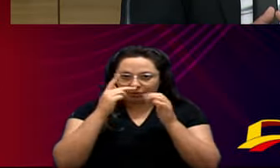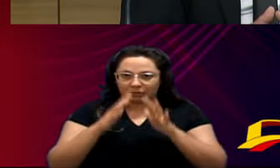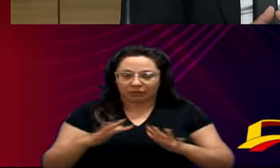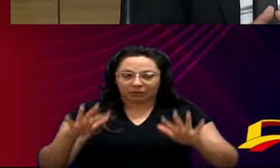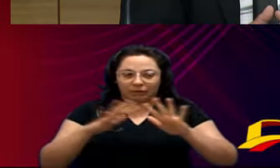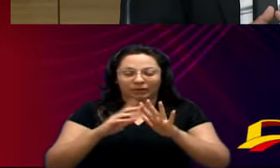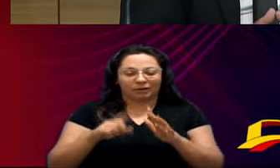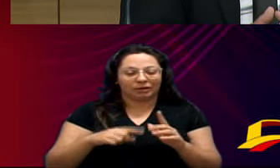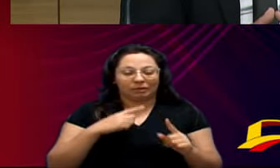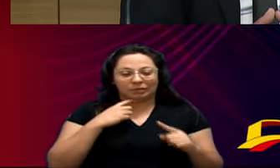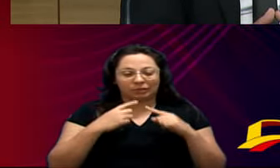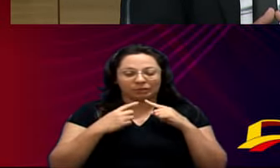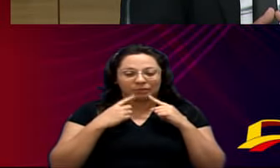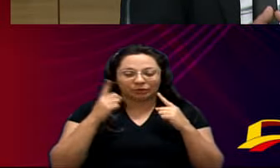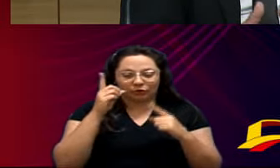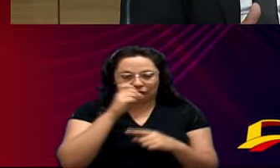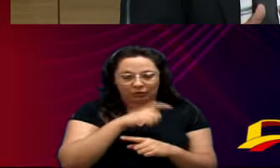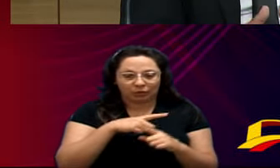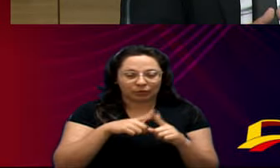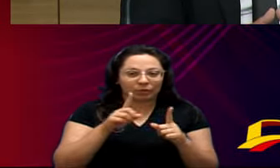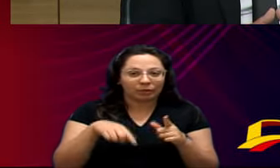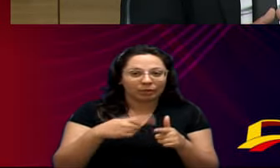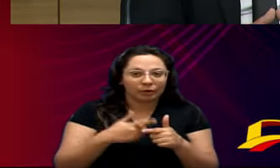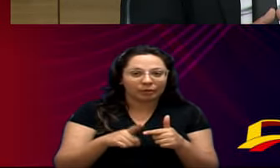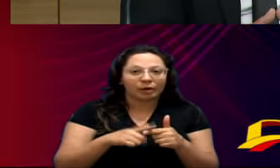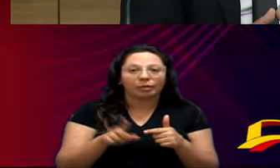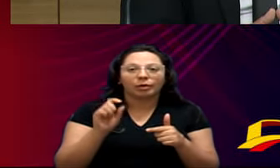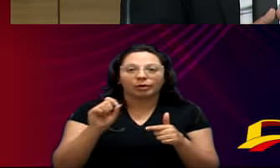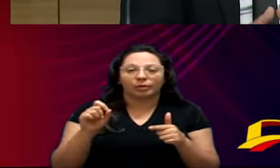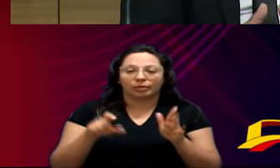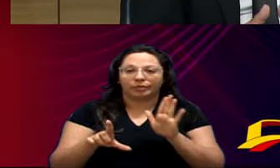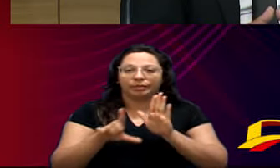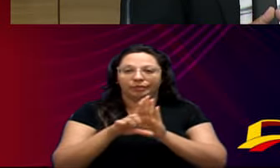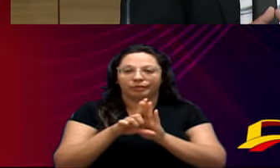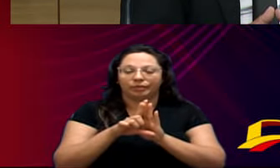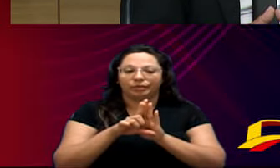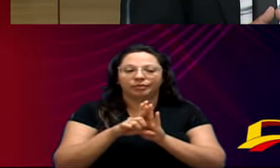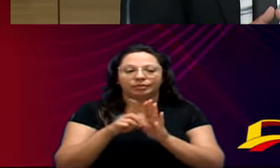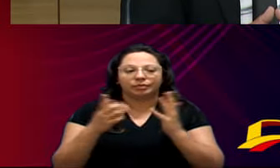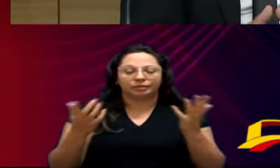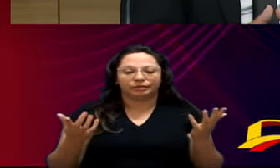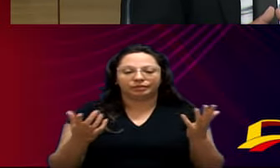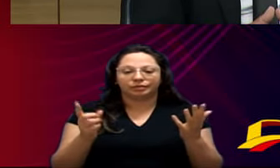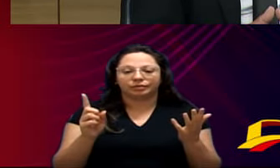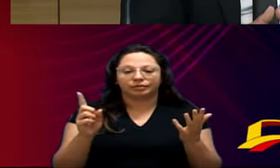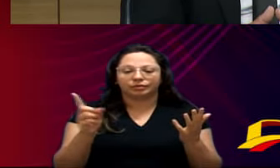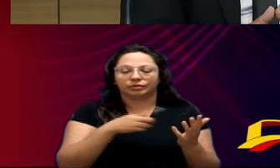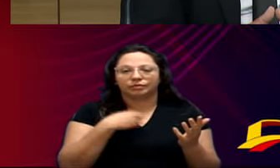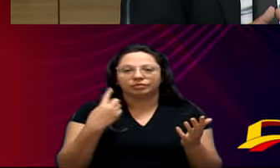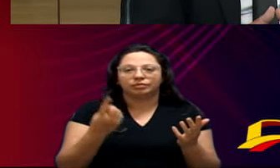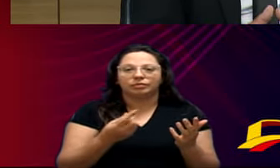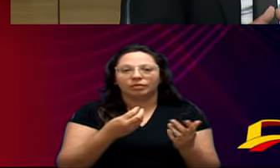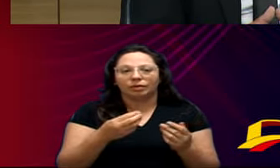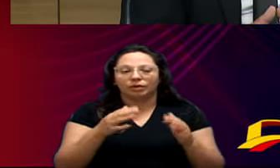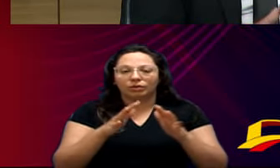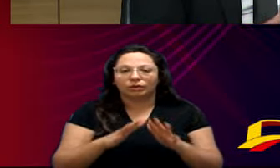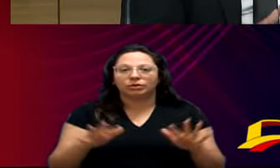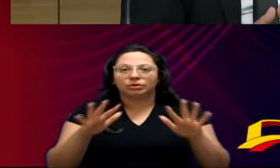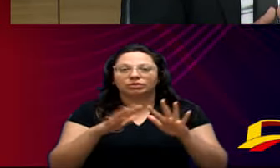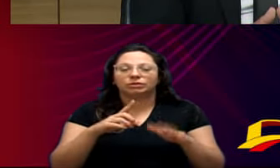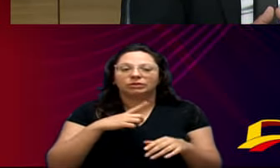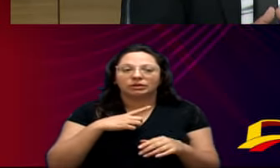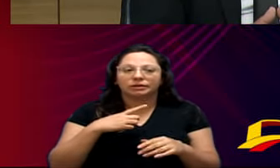problema nevrálgico que é legislação do nosso país no entanto eh todos Estamos procurando